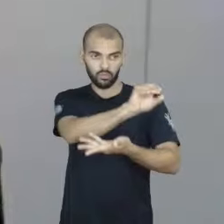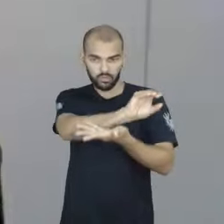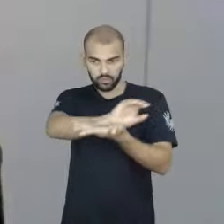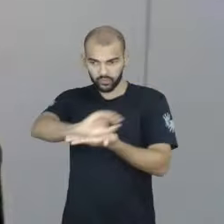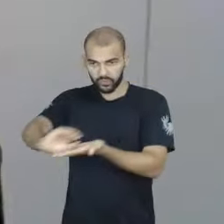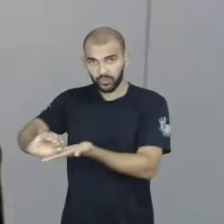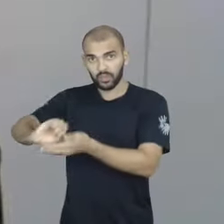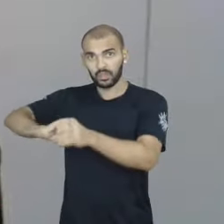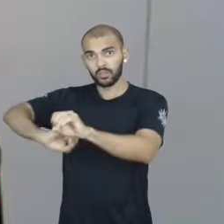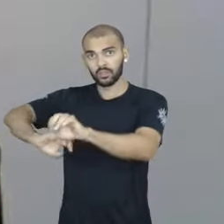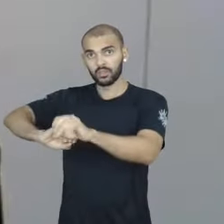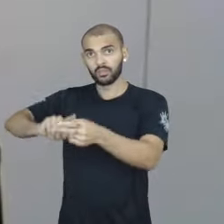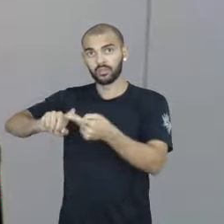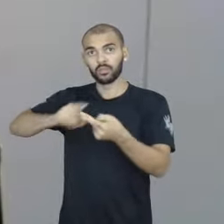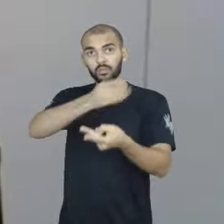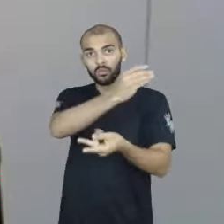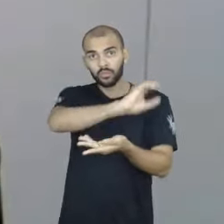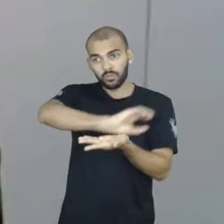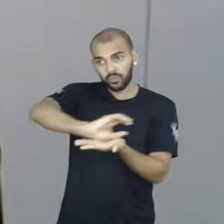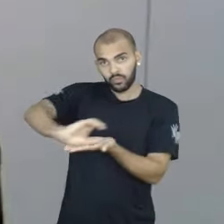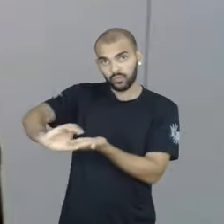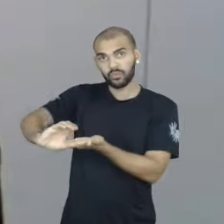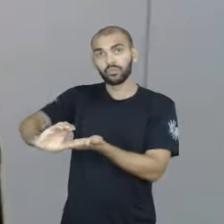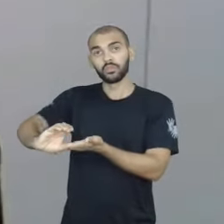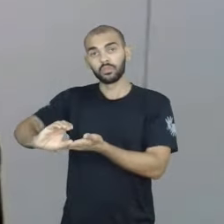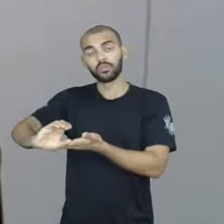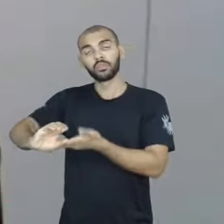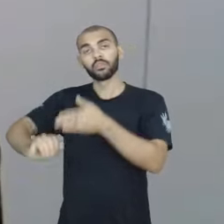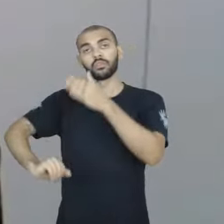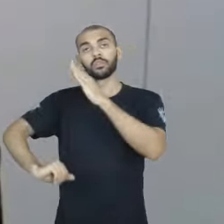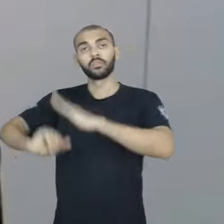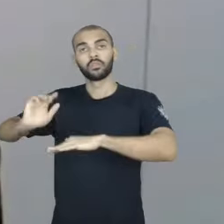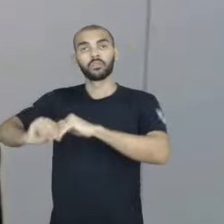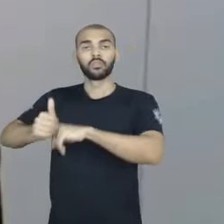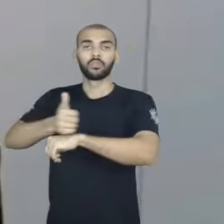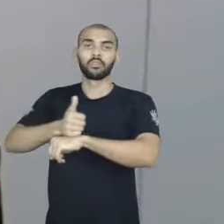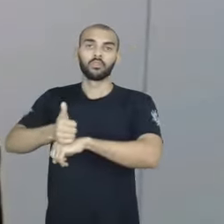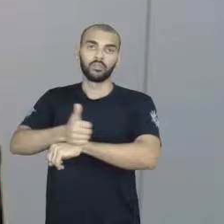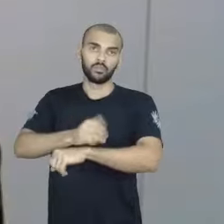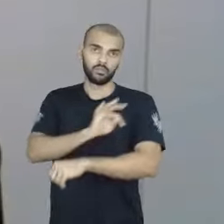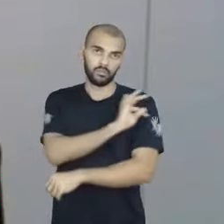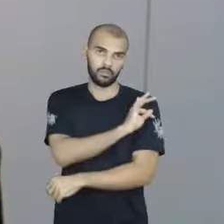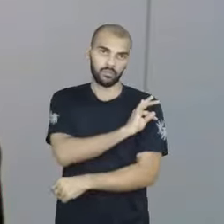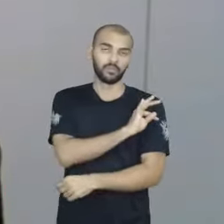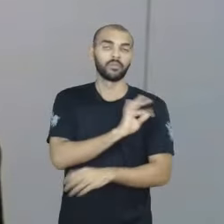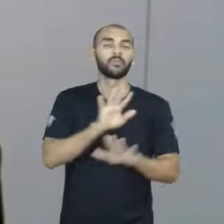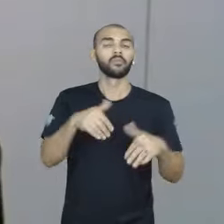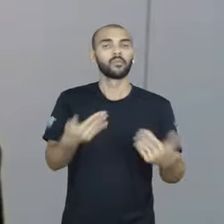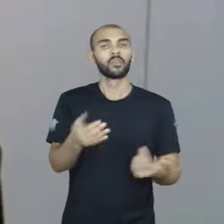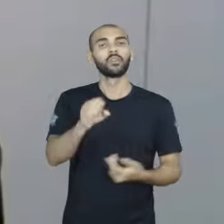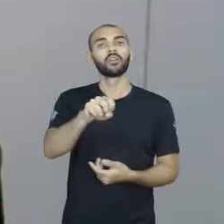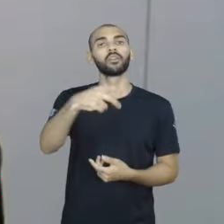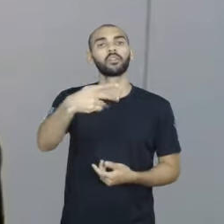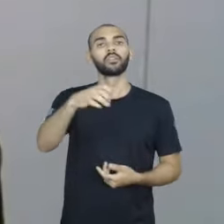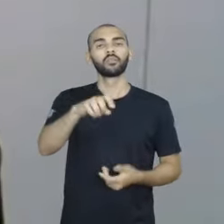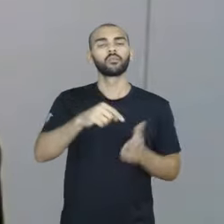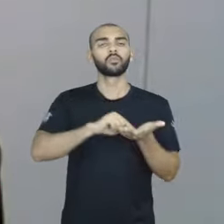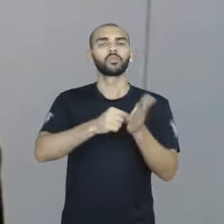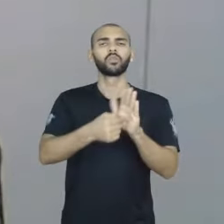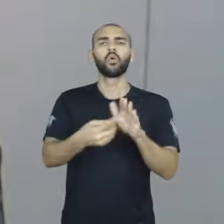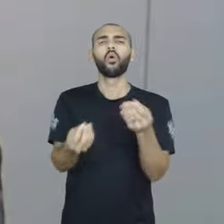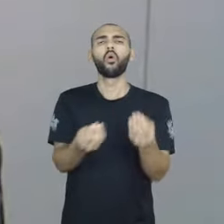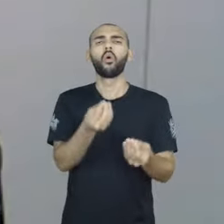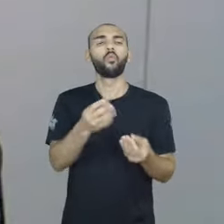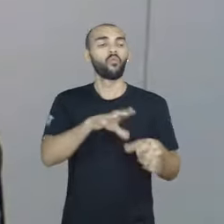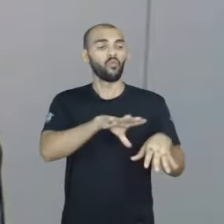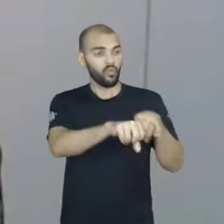para a formação profissional. E a SPE tem estudos que vão demonstrar um impacto enorme que a formação profissional